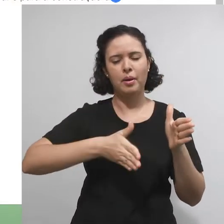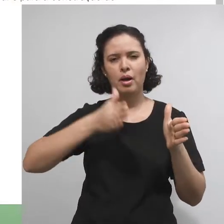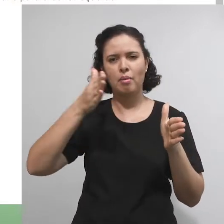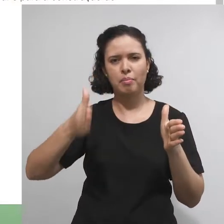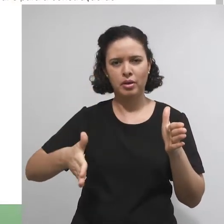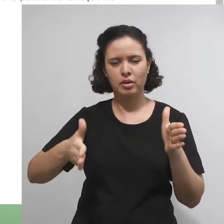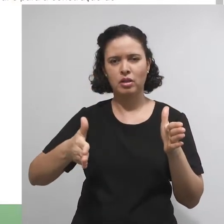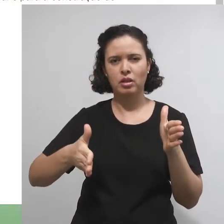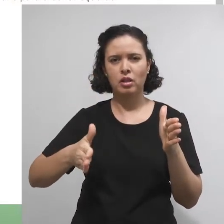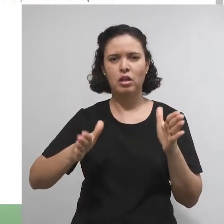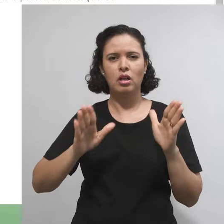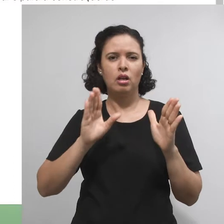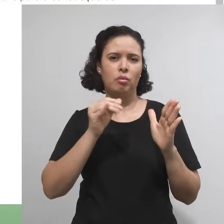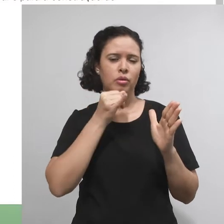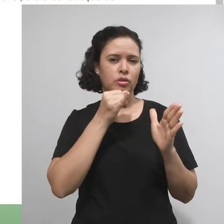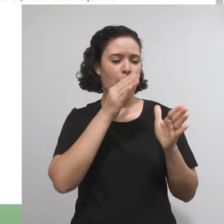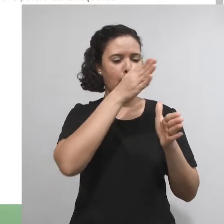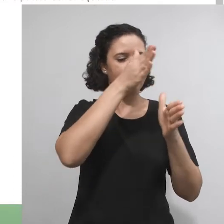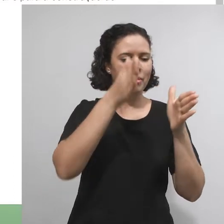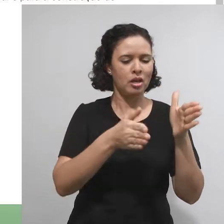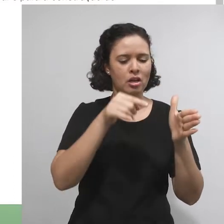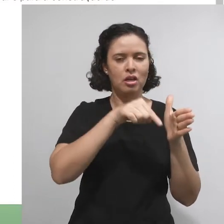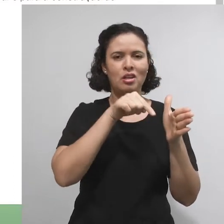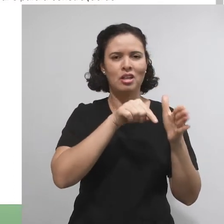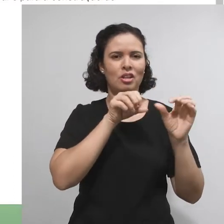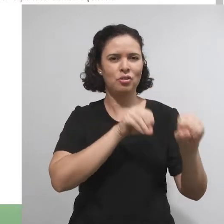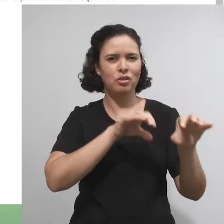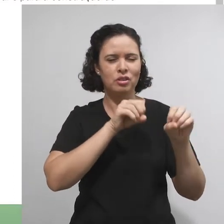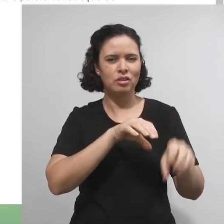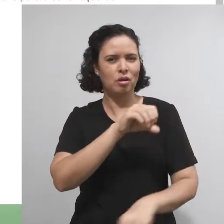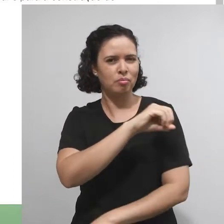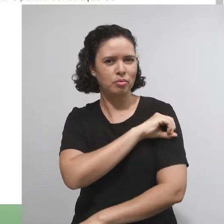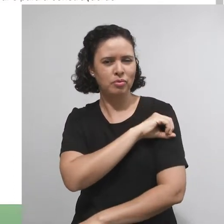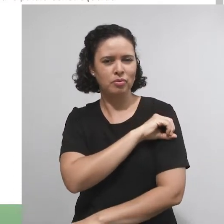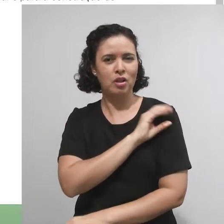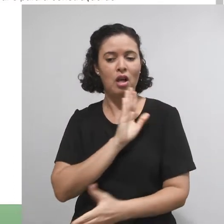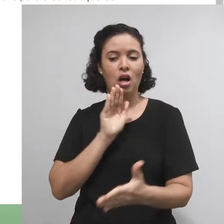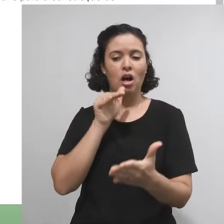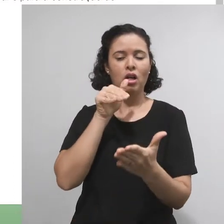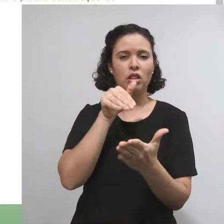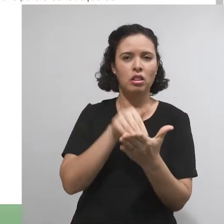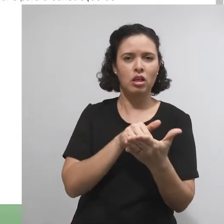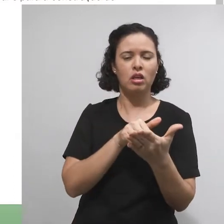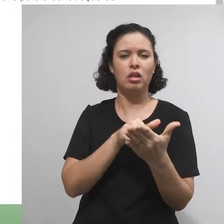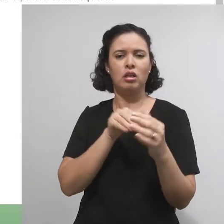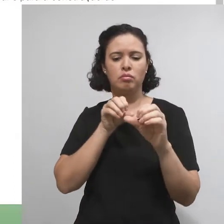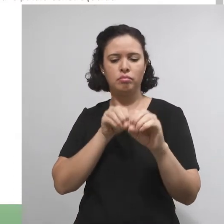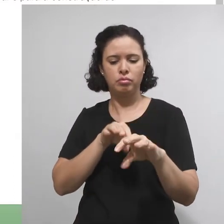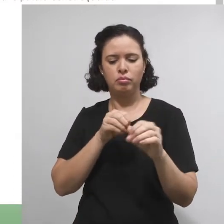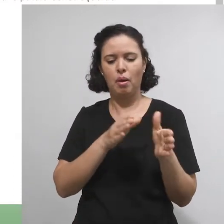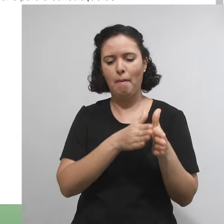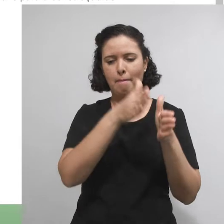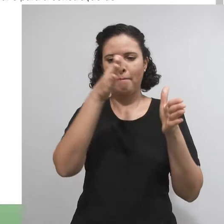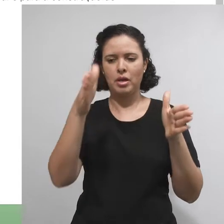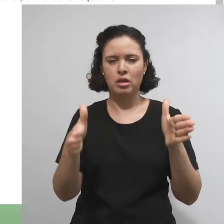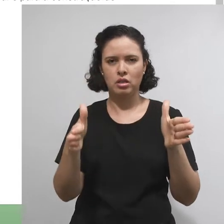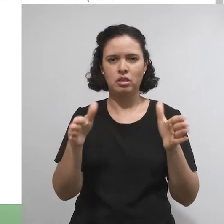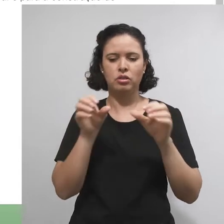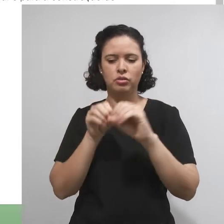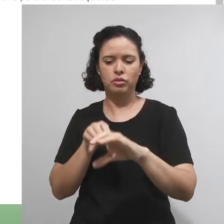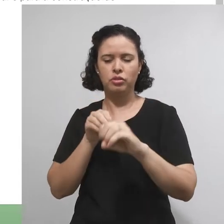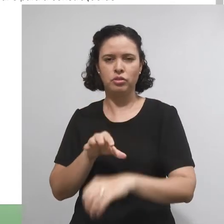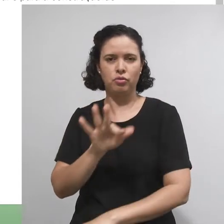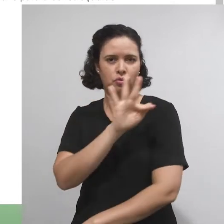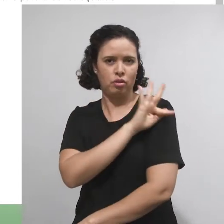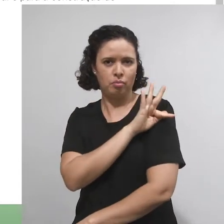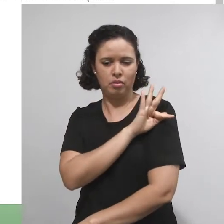educação infantil, certo? Até o ensino fundamental e o ensino médio em todo o Brasil. Então, é uma